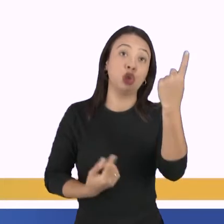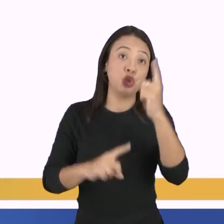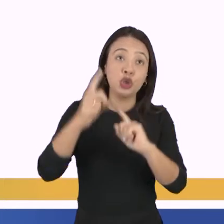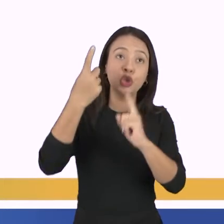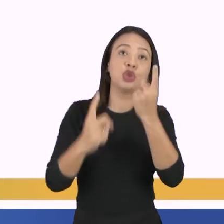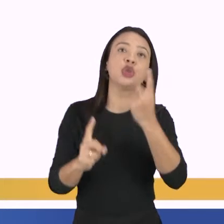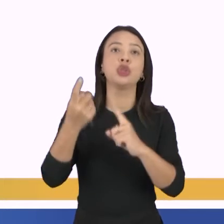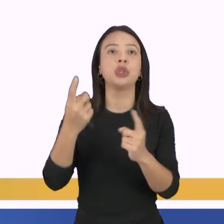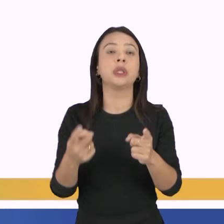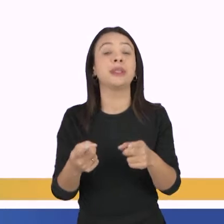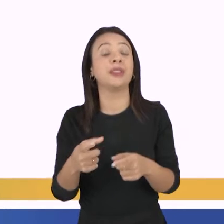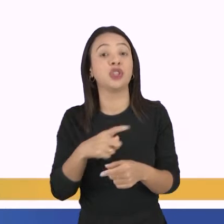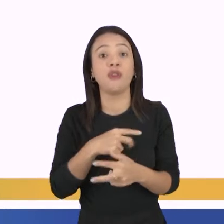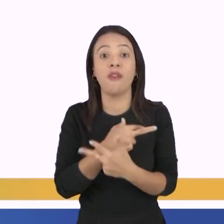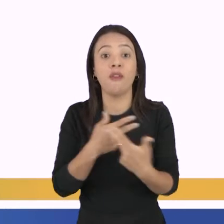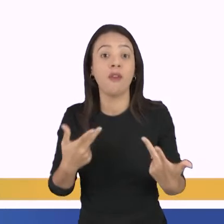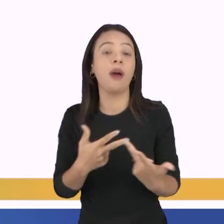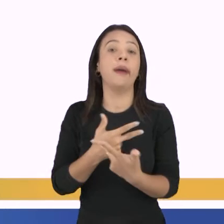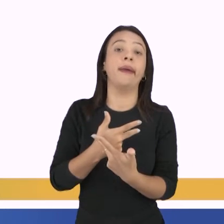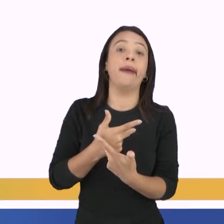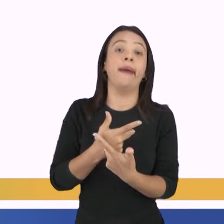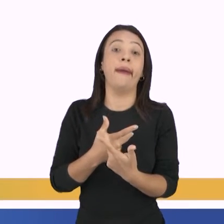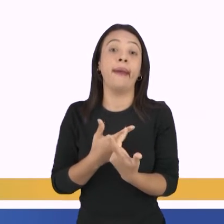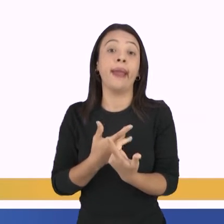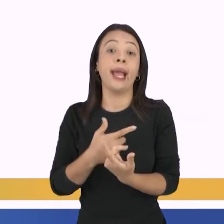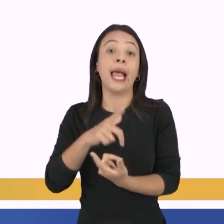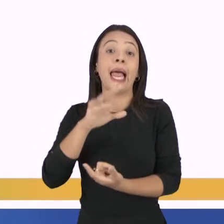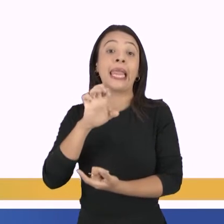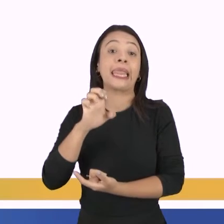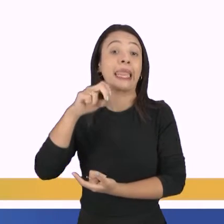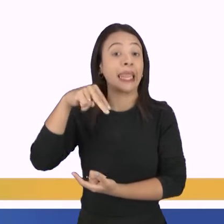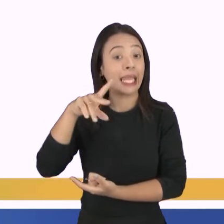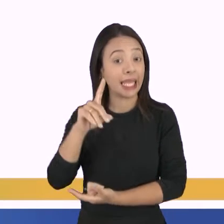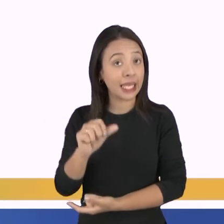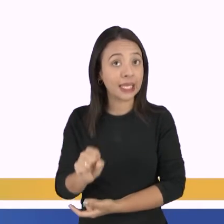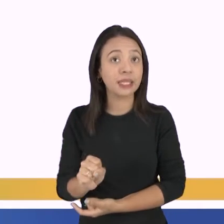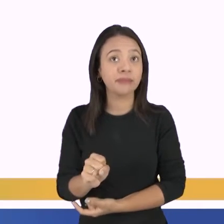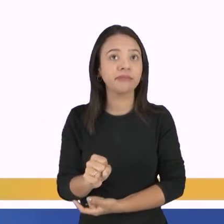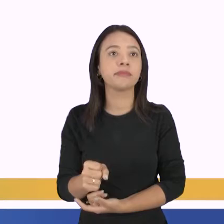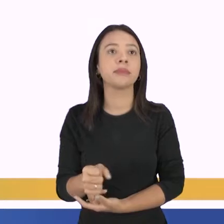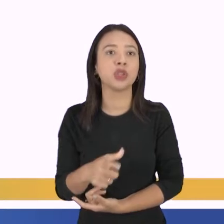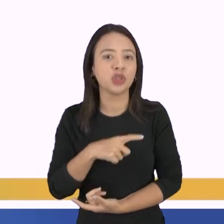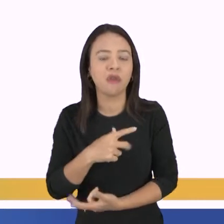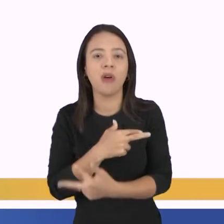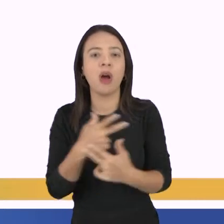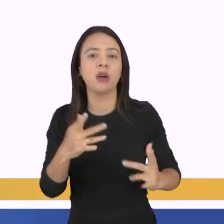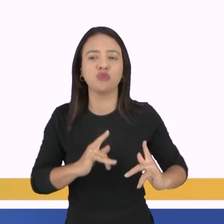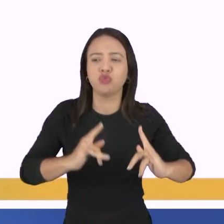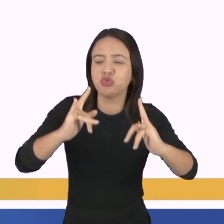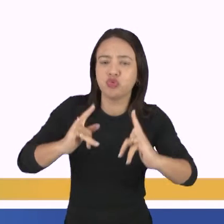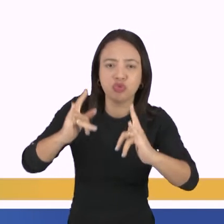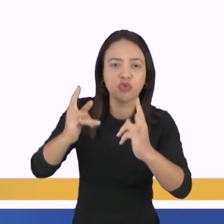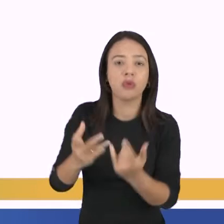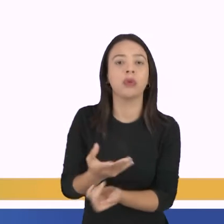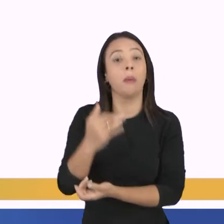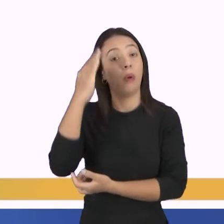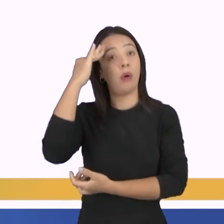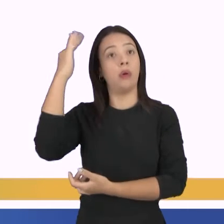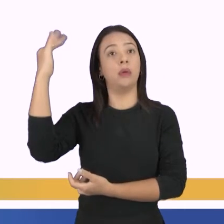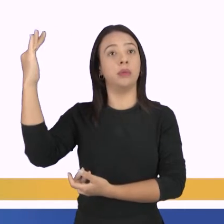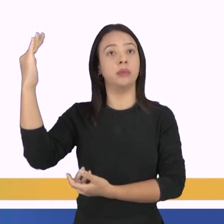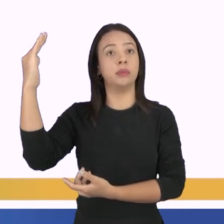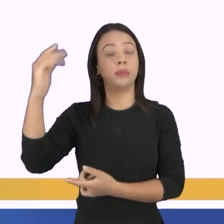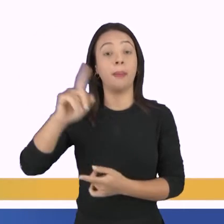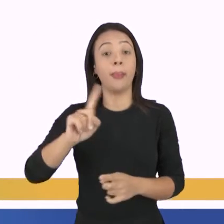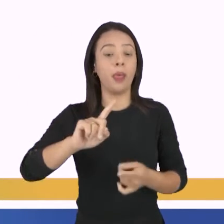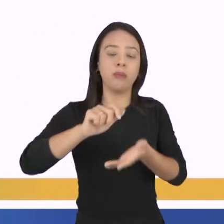e eram conhecidos por lendas, né, ou são conhecidos por lendas, templos lendários, né, e não por